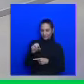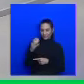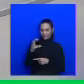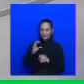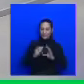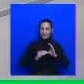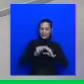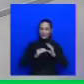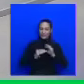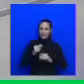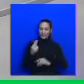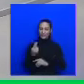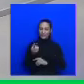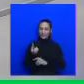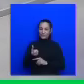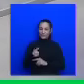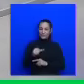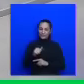40.904.941,68 reais do concurso